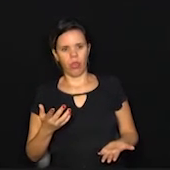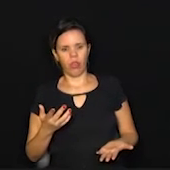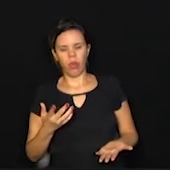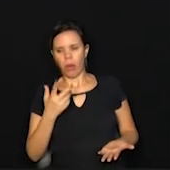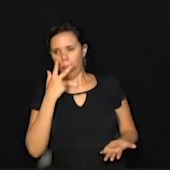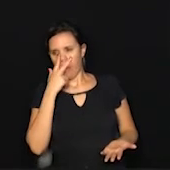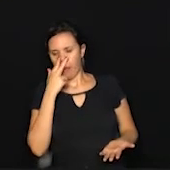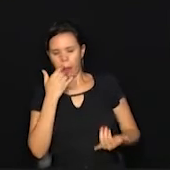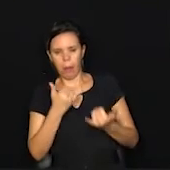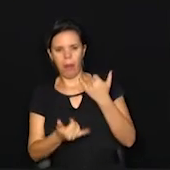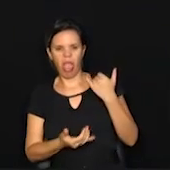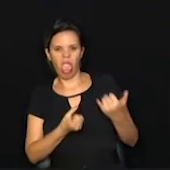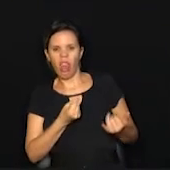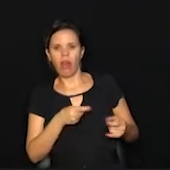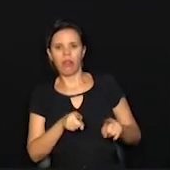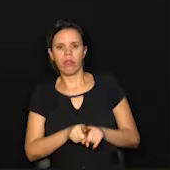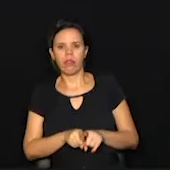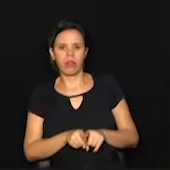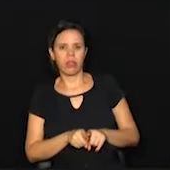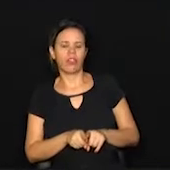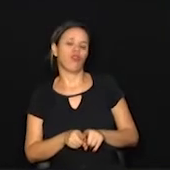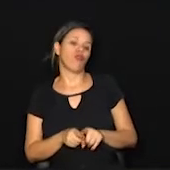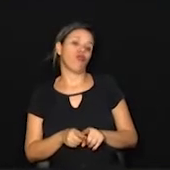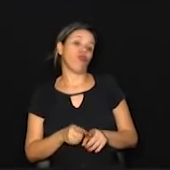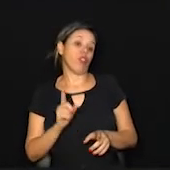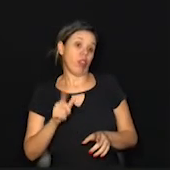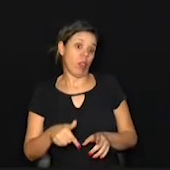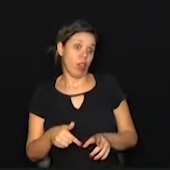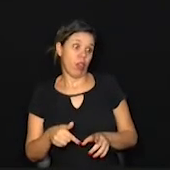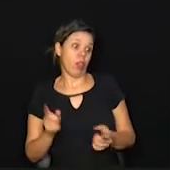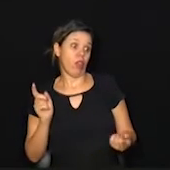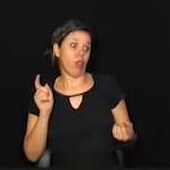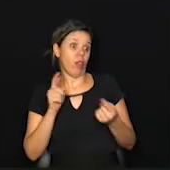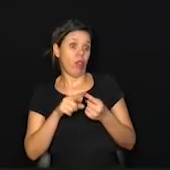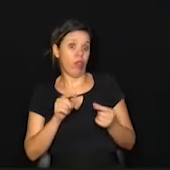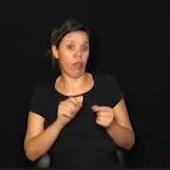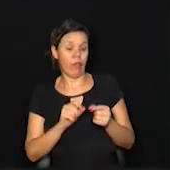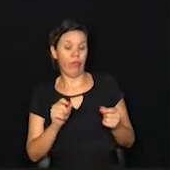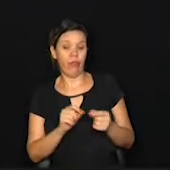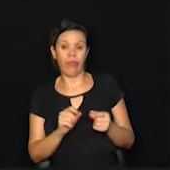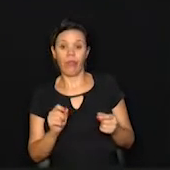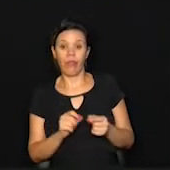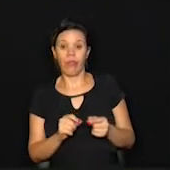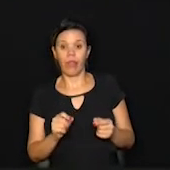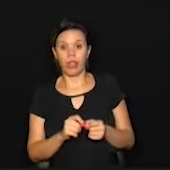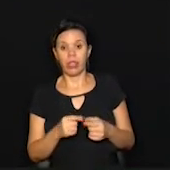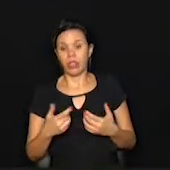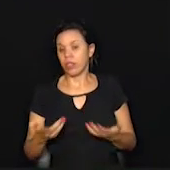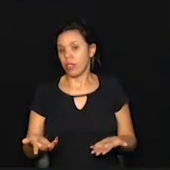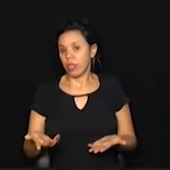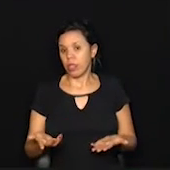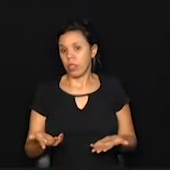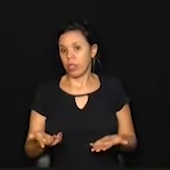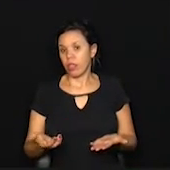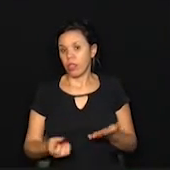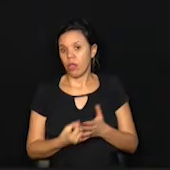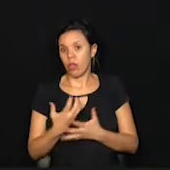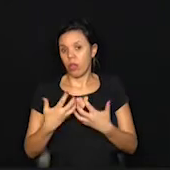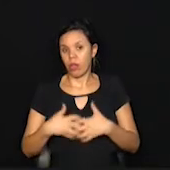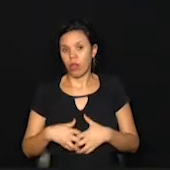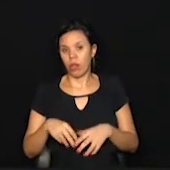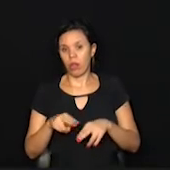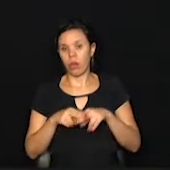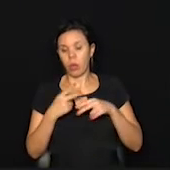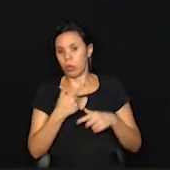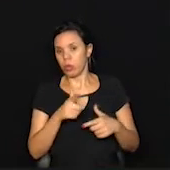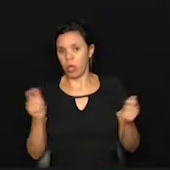agressivo eles estão propositalmente fazendo o que estão fazendo e portanto